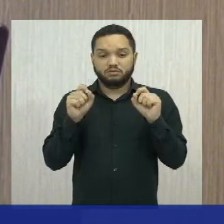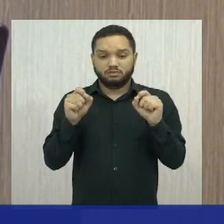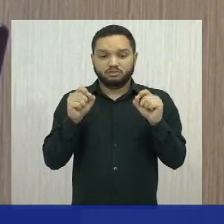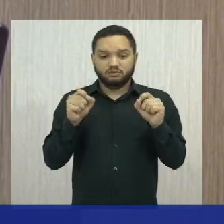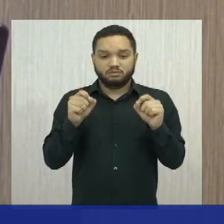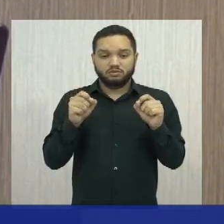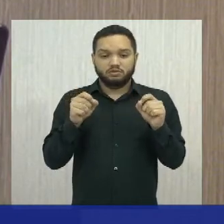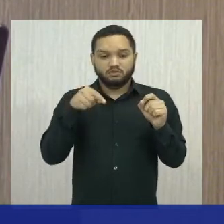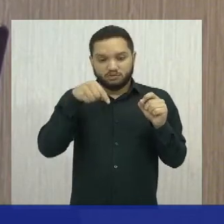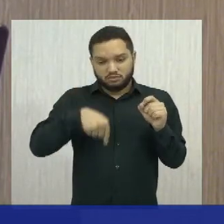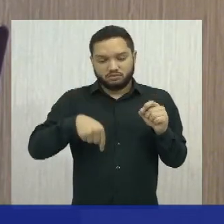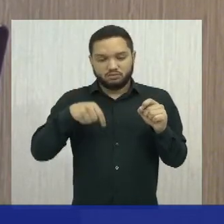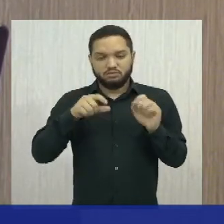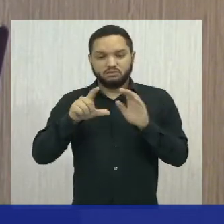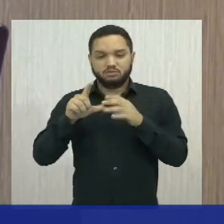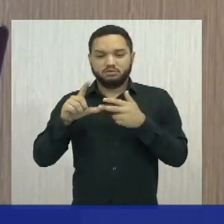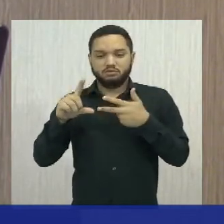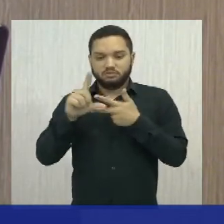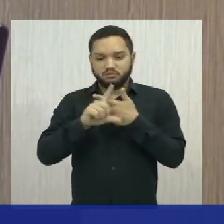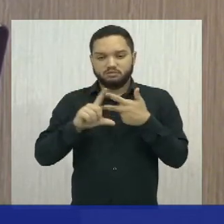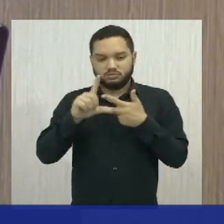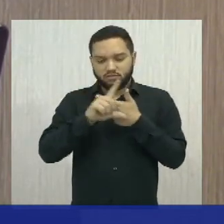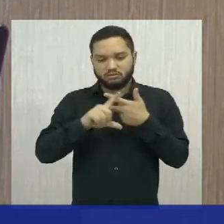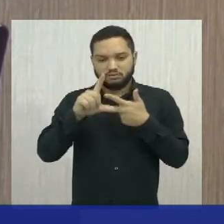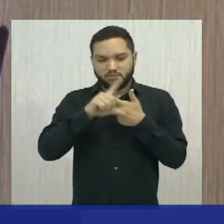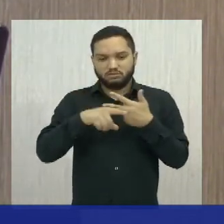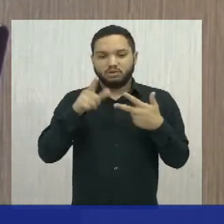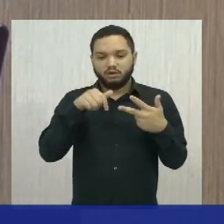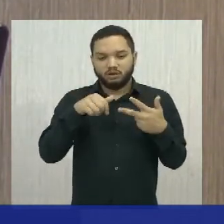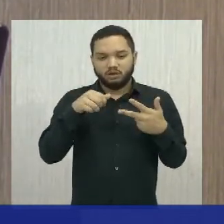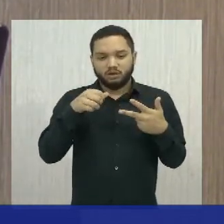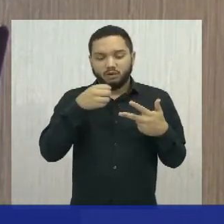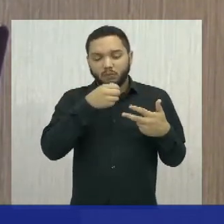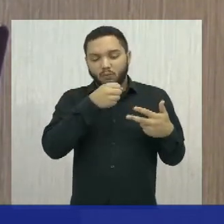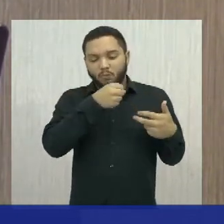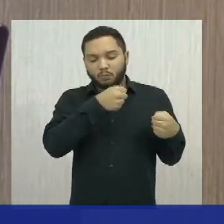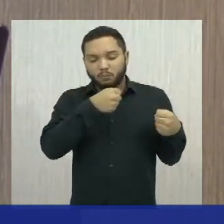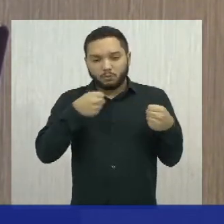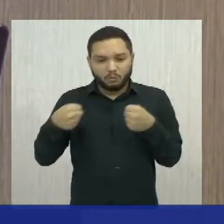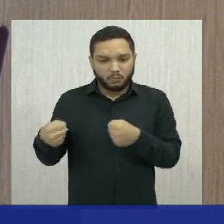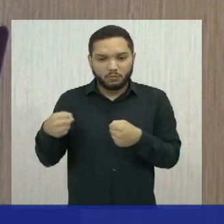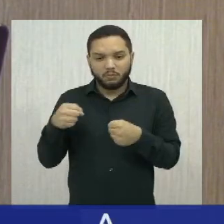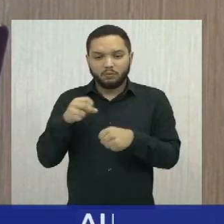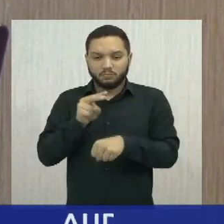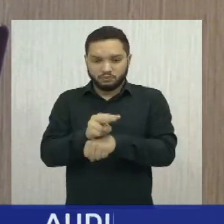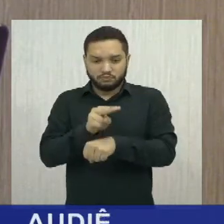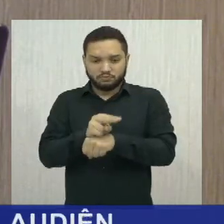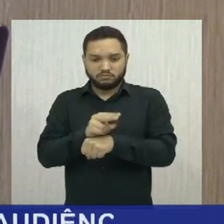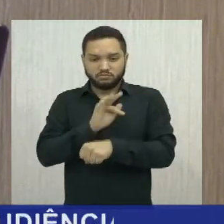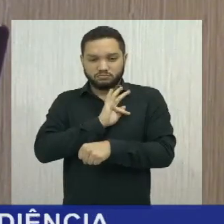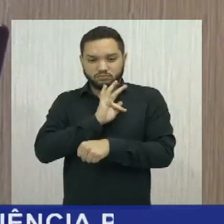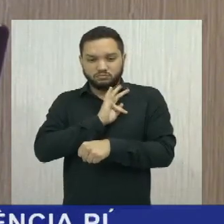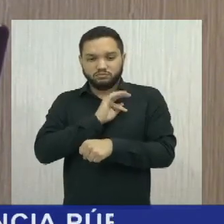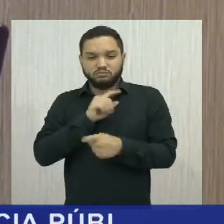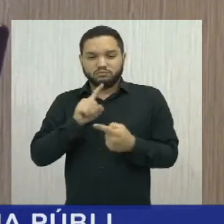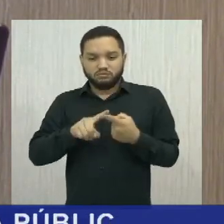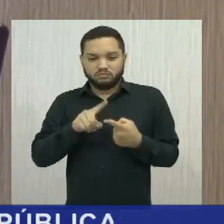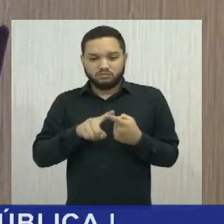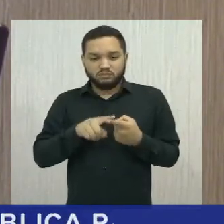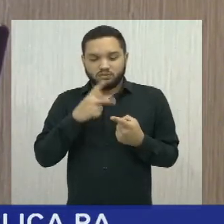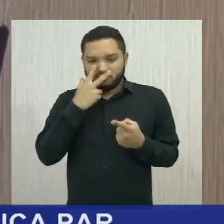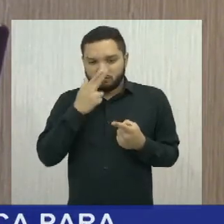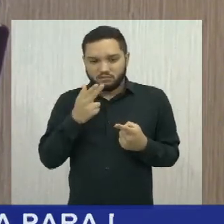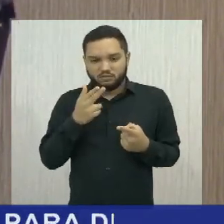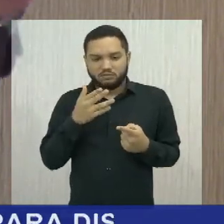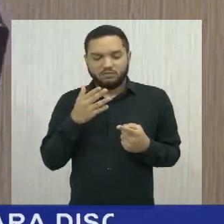de freios e contrapesos, que é um poder que vai, não só fiscalizando o outro, mas que vai freando o outro, vai